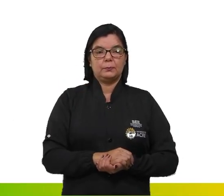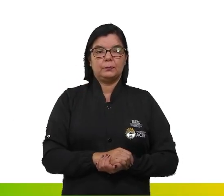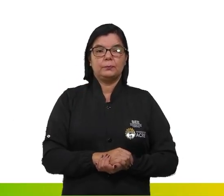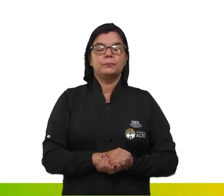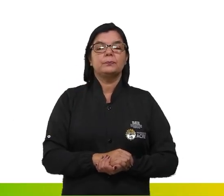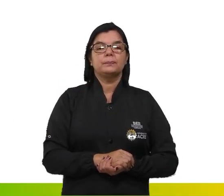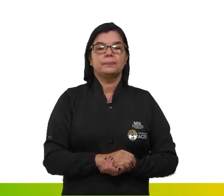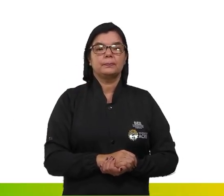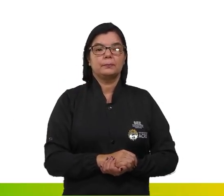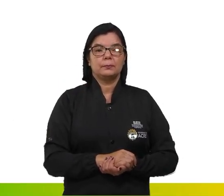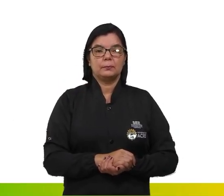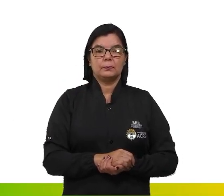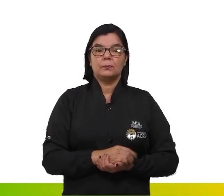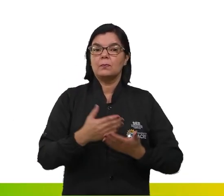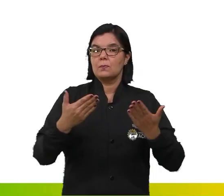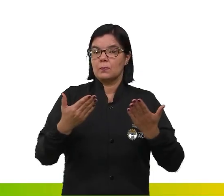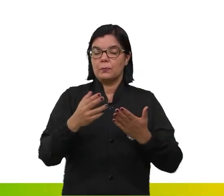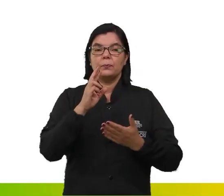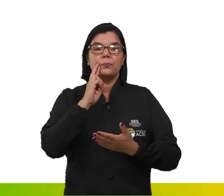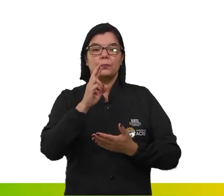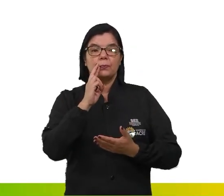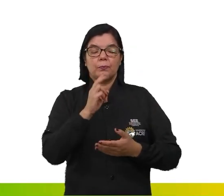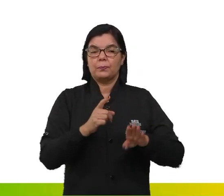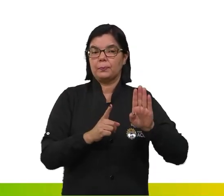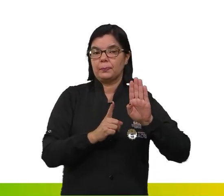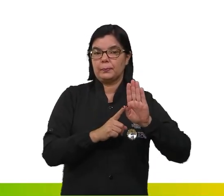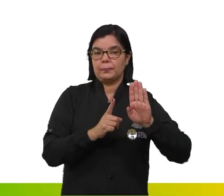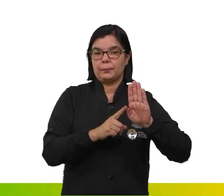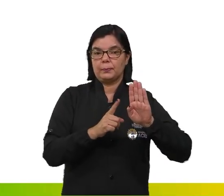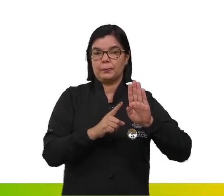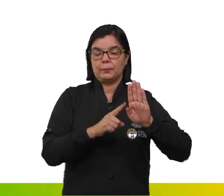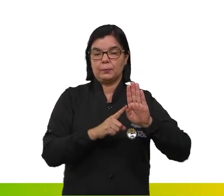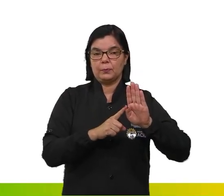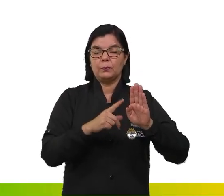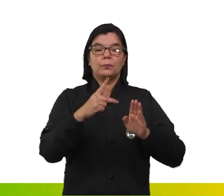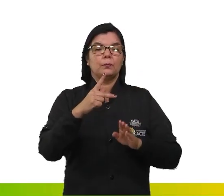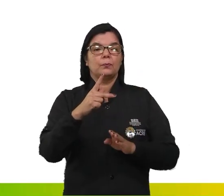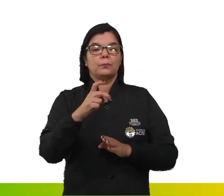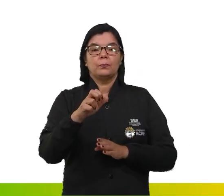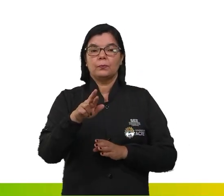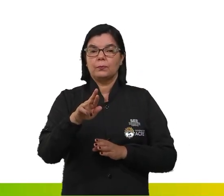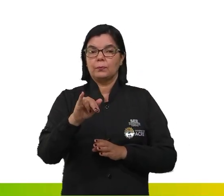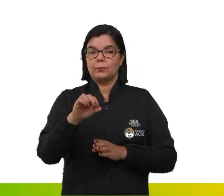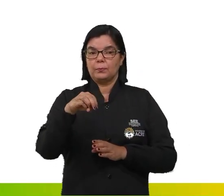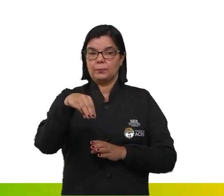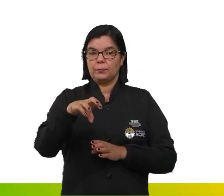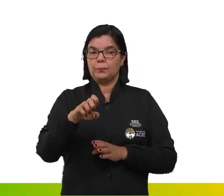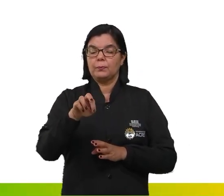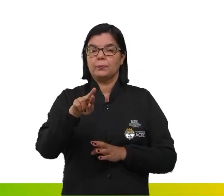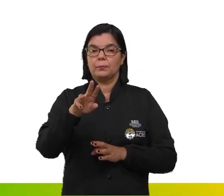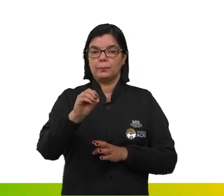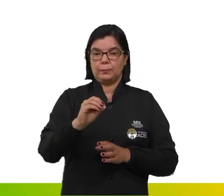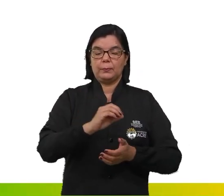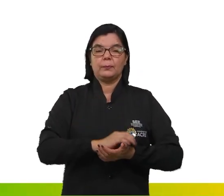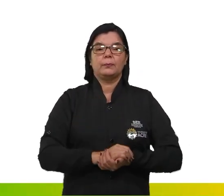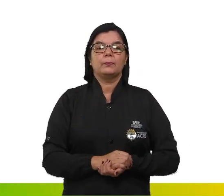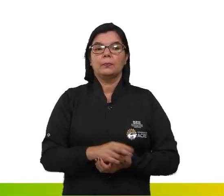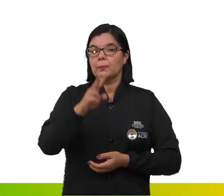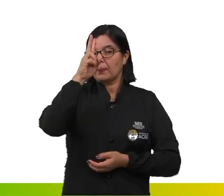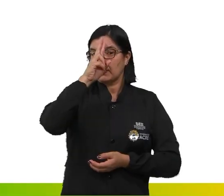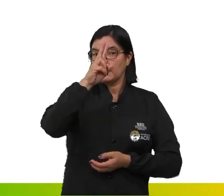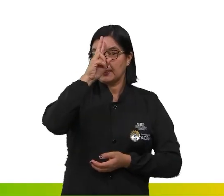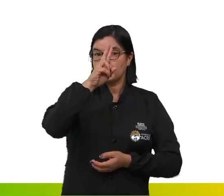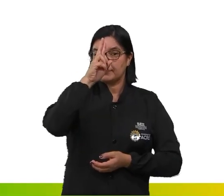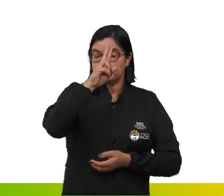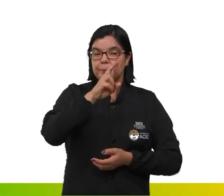voltando. Agora vamos resolver o item B, que é determinar o perímetro. Aqui. Lembrando